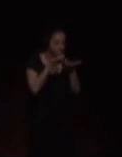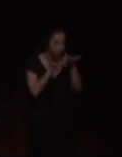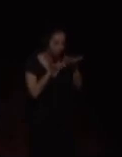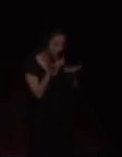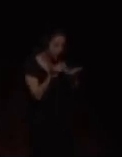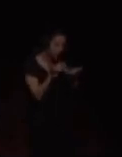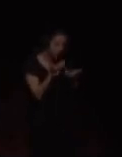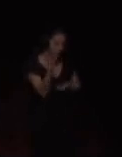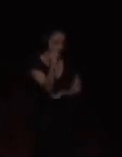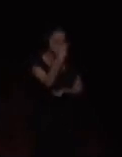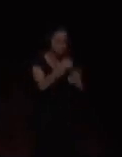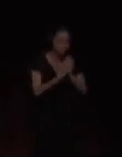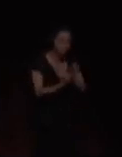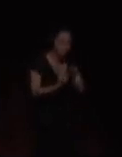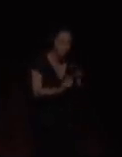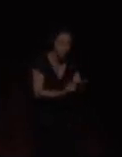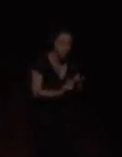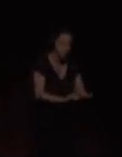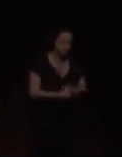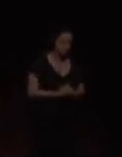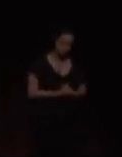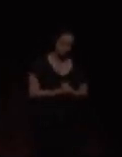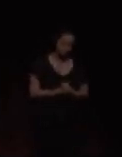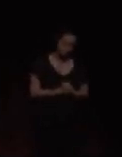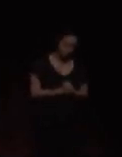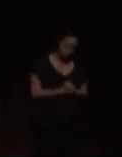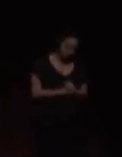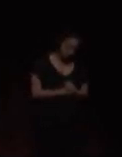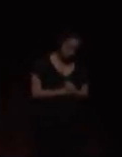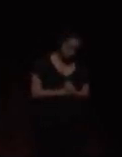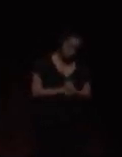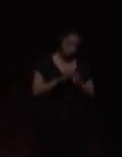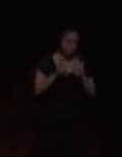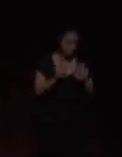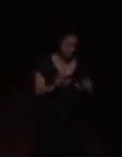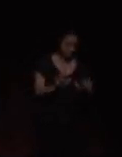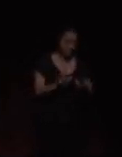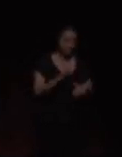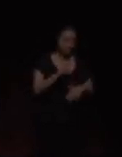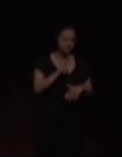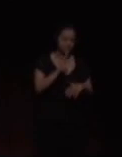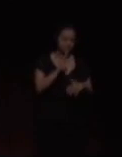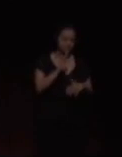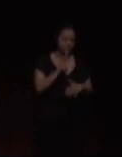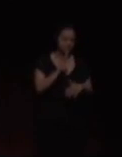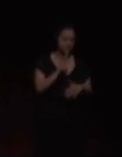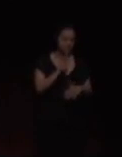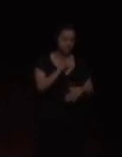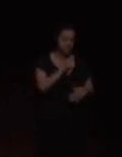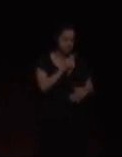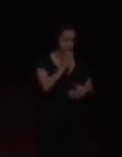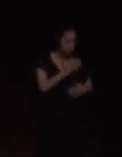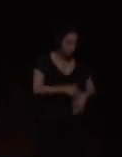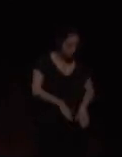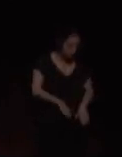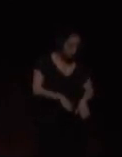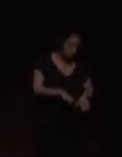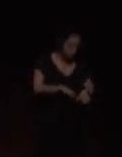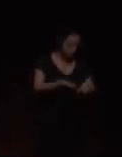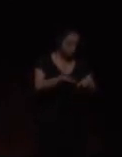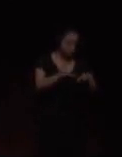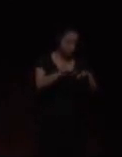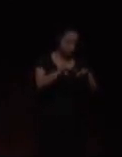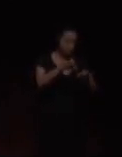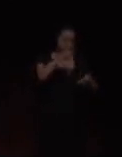Porém, vamos dizer que depois de todo esse processo de apropriação, que está